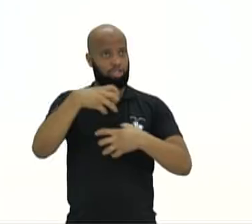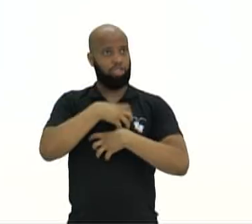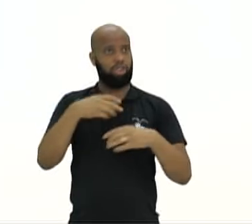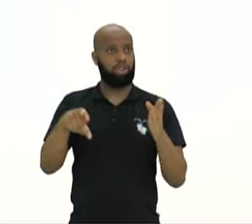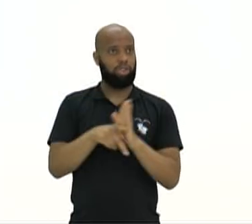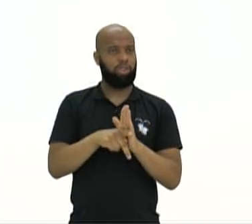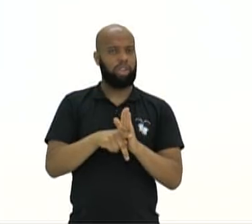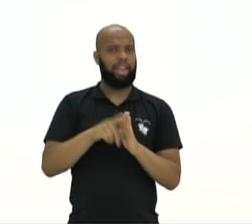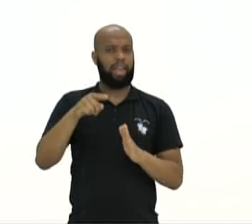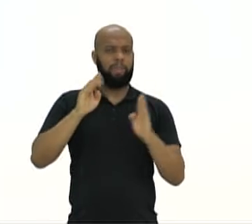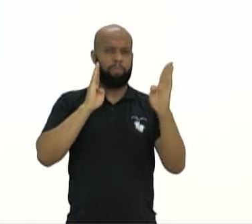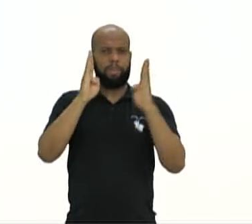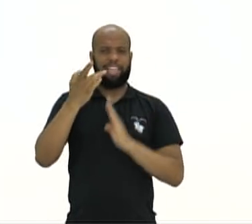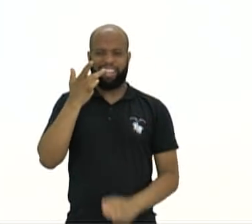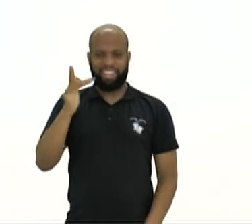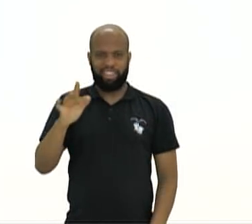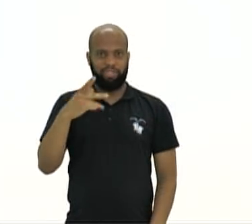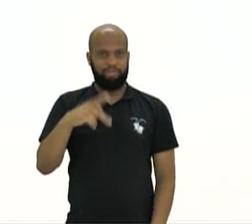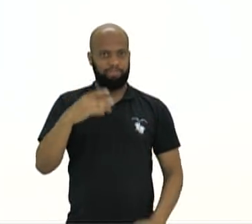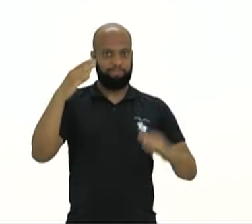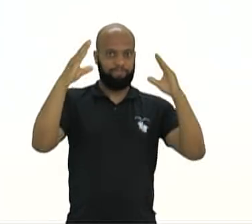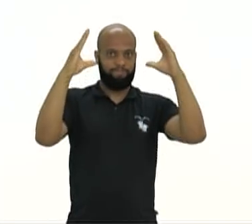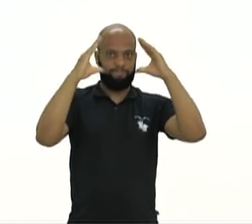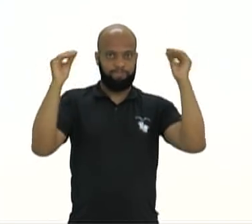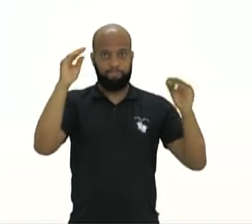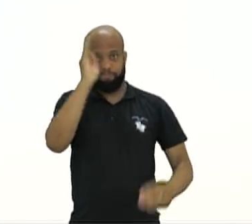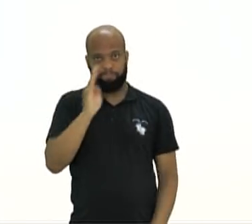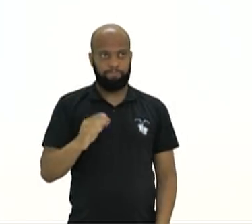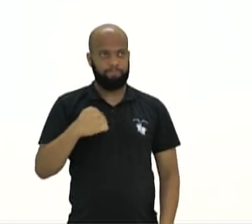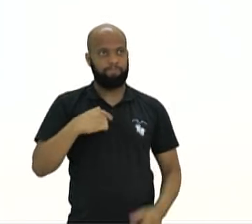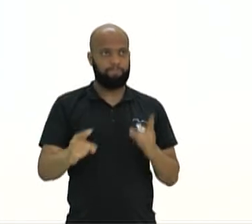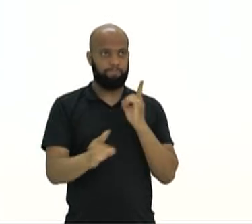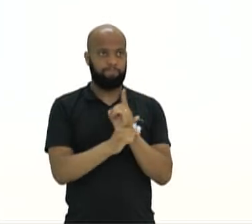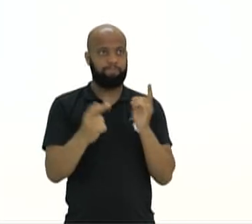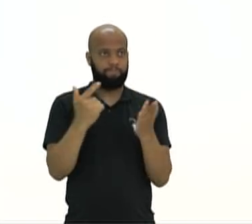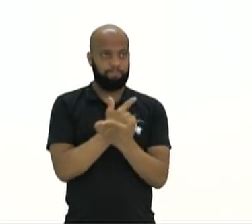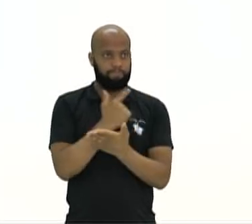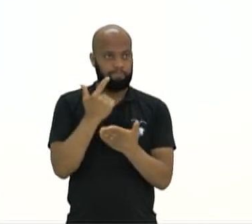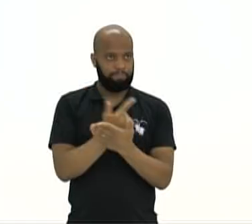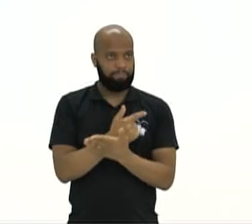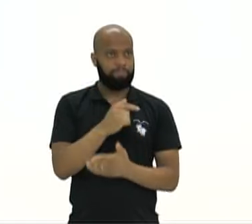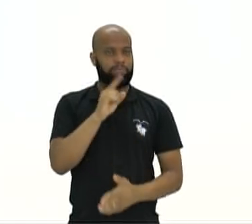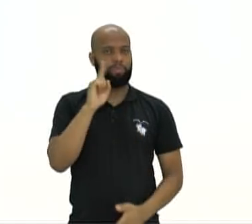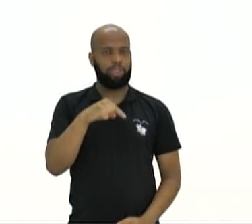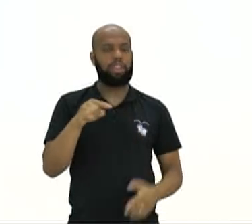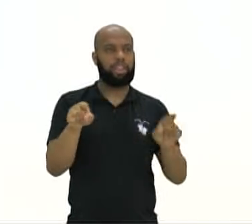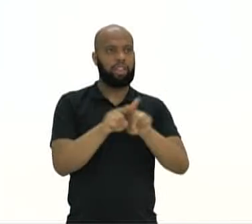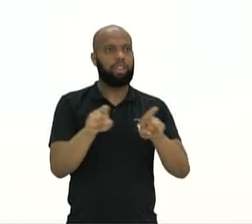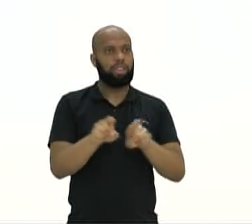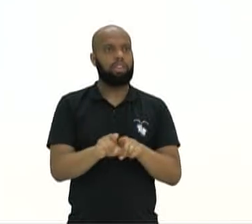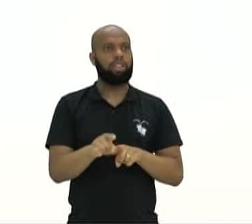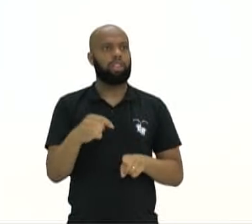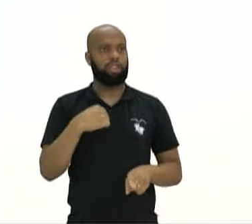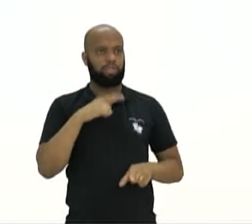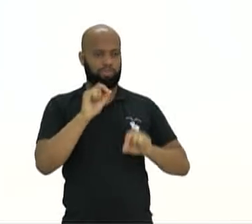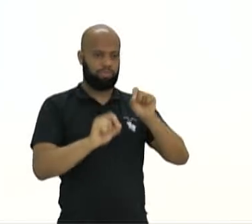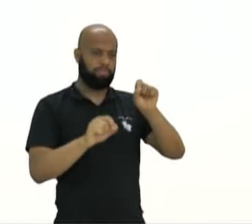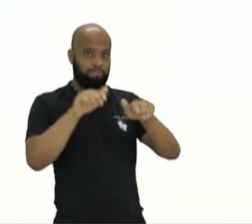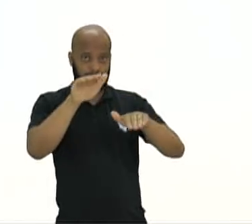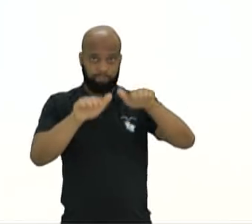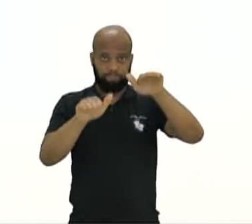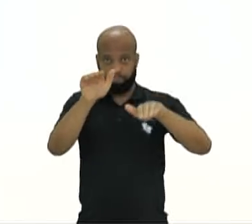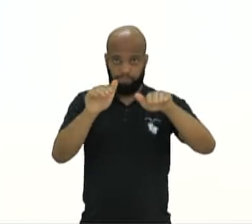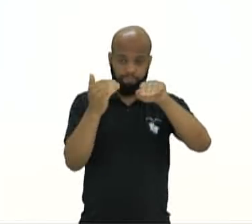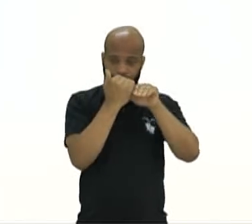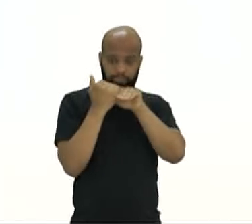idade do ouro do Brasil holandês. Isso aqui é uma fala muito bacana que eu encontrei no livro do professor Boulos, dizendo que realmente, além da estabilidade e